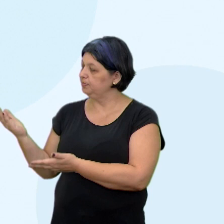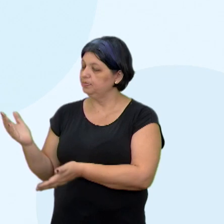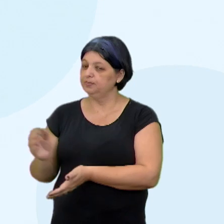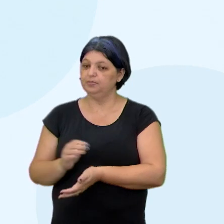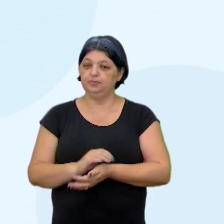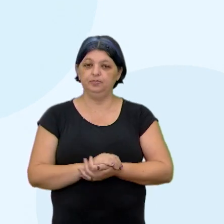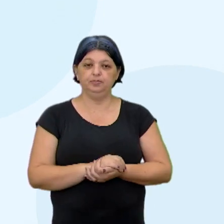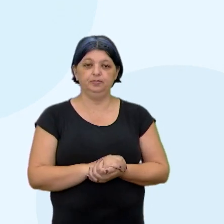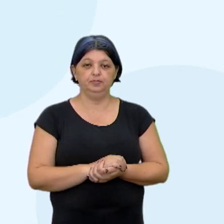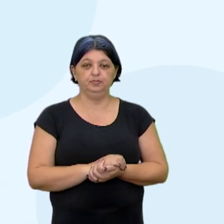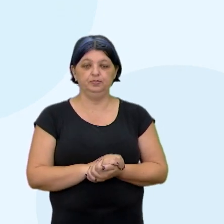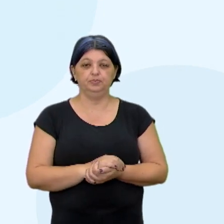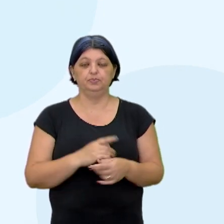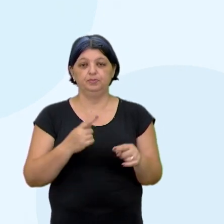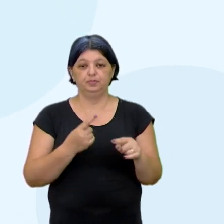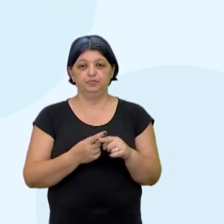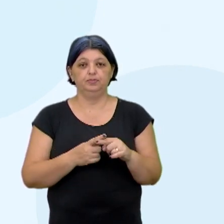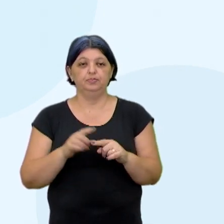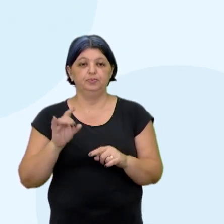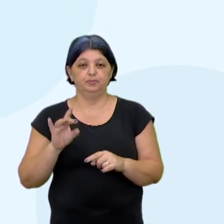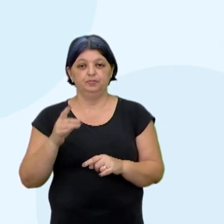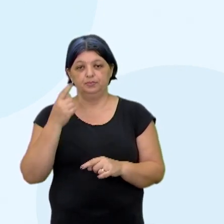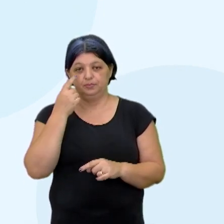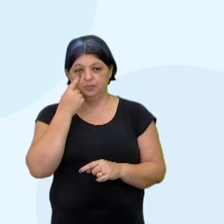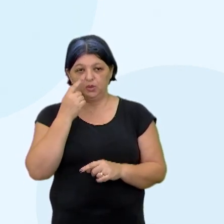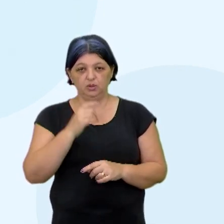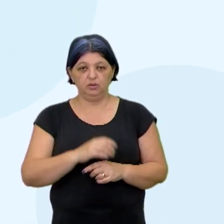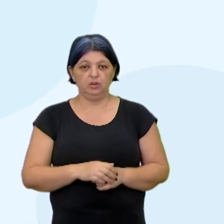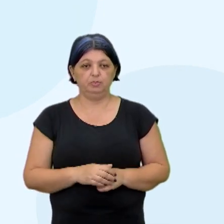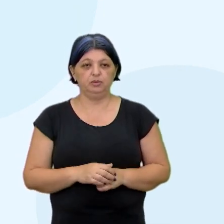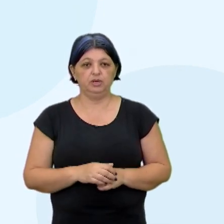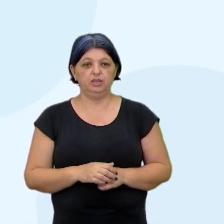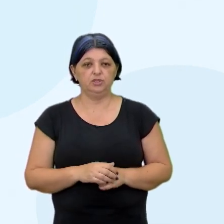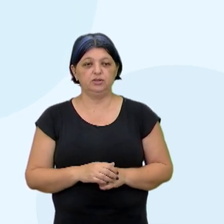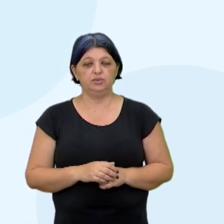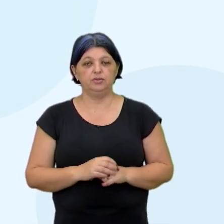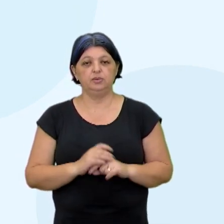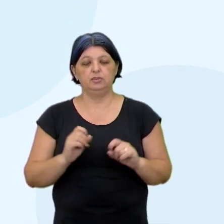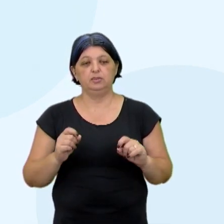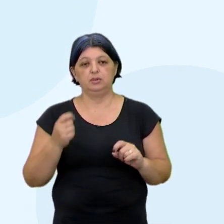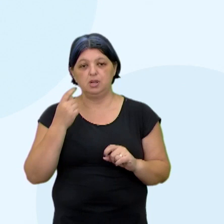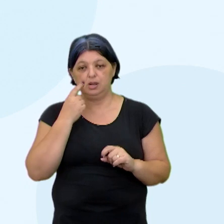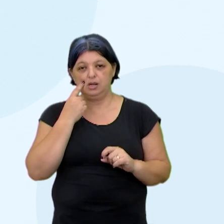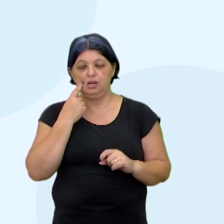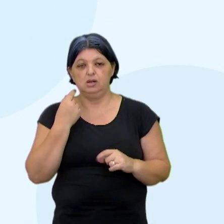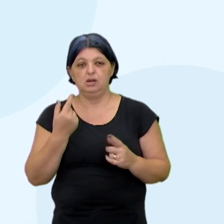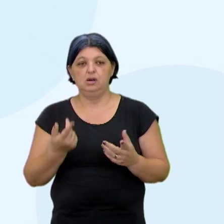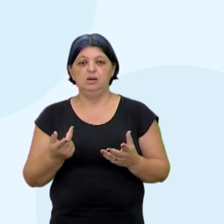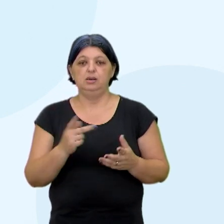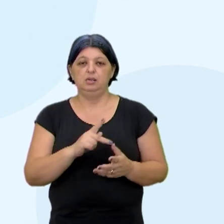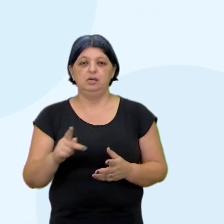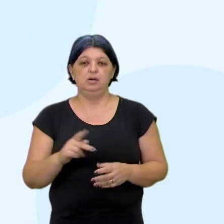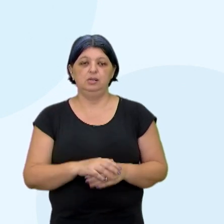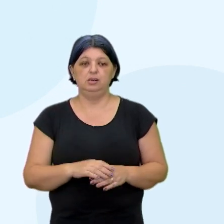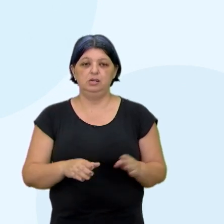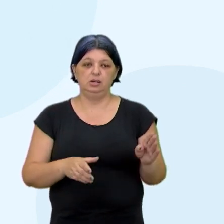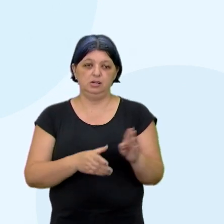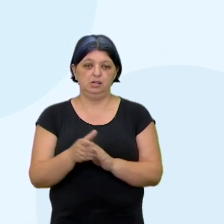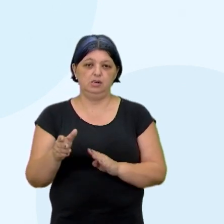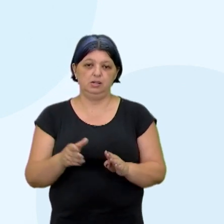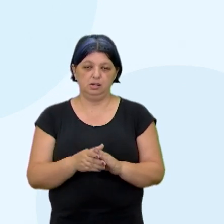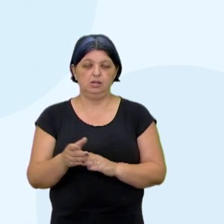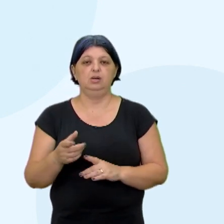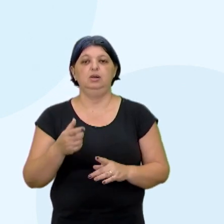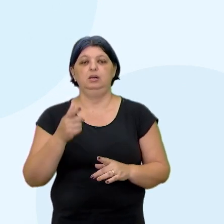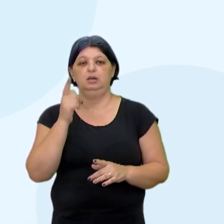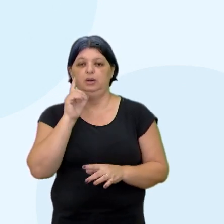@prof.maurofarias. E é isso, olha, só para ficar aí claro para vocês que podem estar acompanhando sem a ajuda do professor, as orientações para vocês aproveitarem